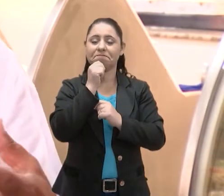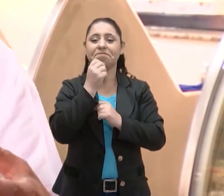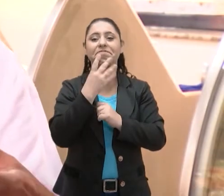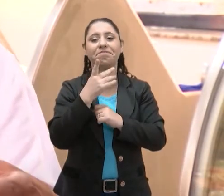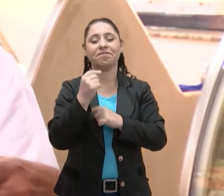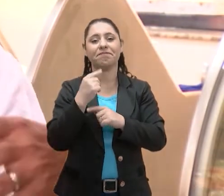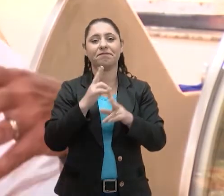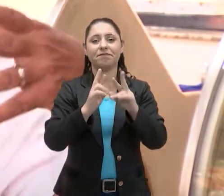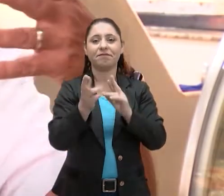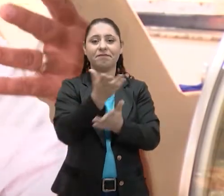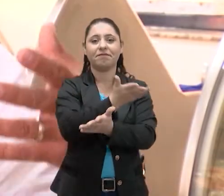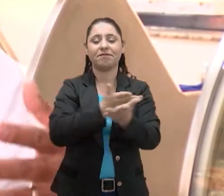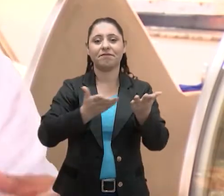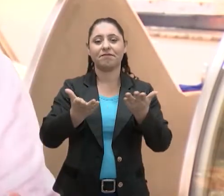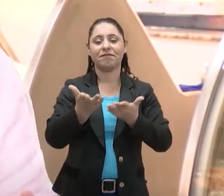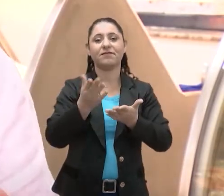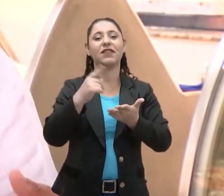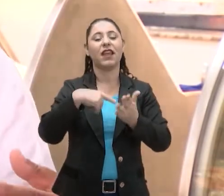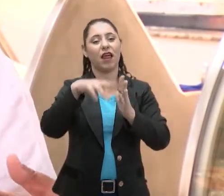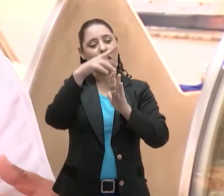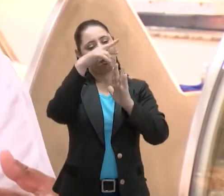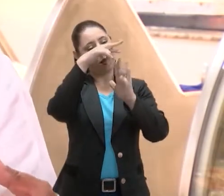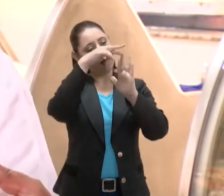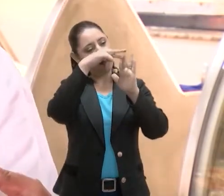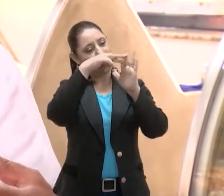ainda bem que a gente estava na relação